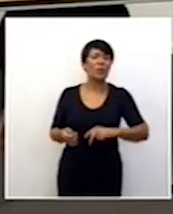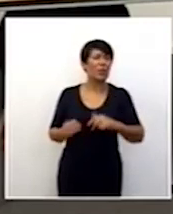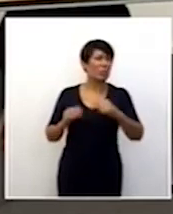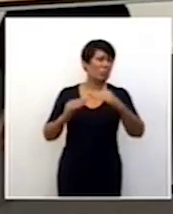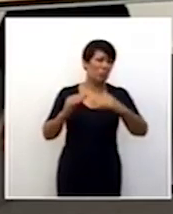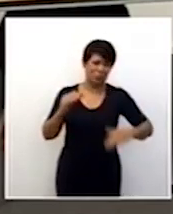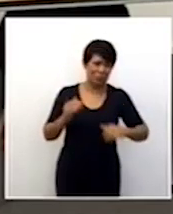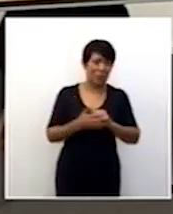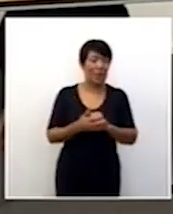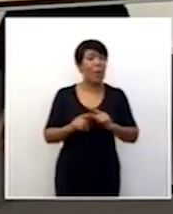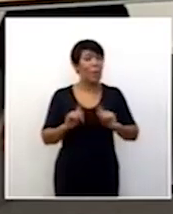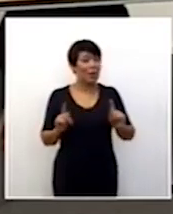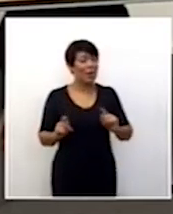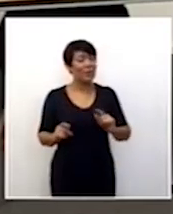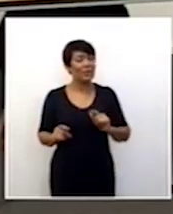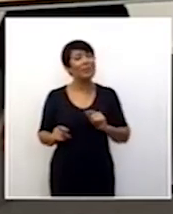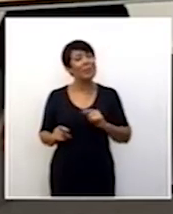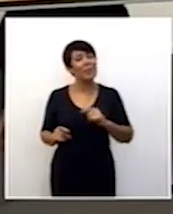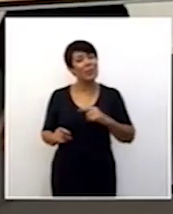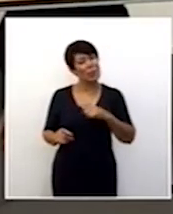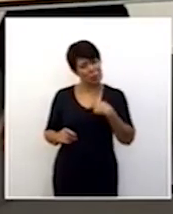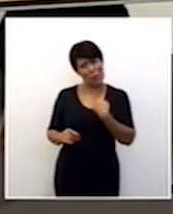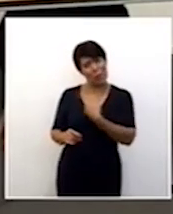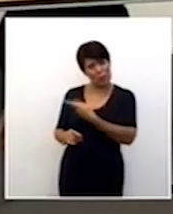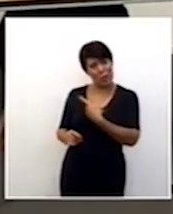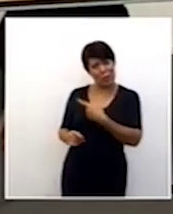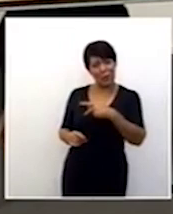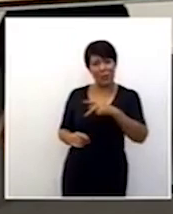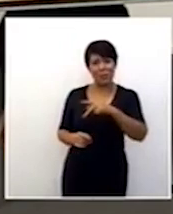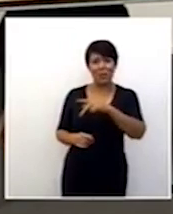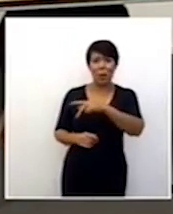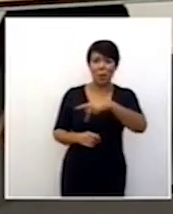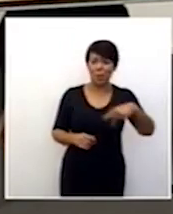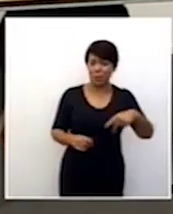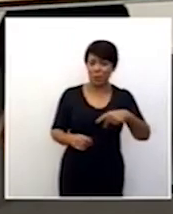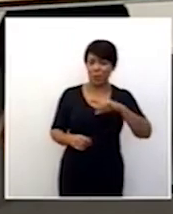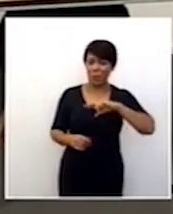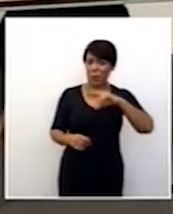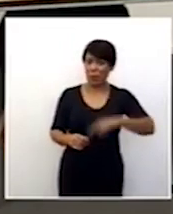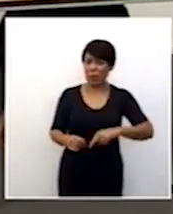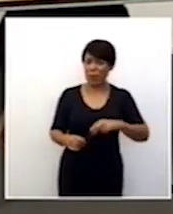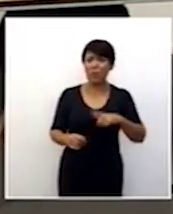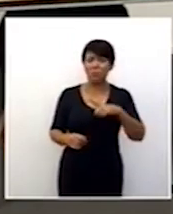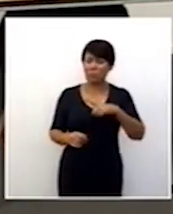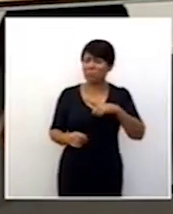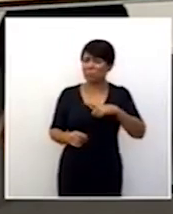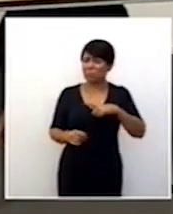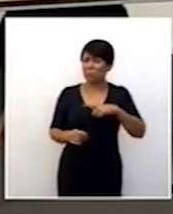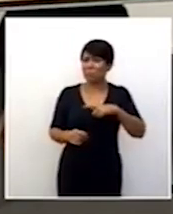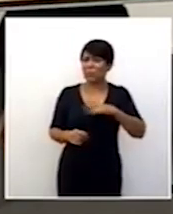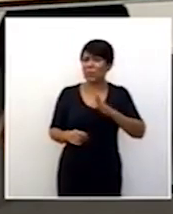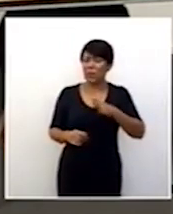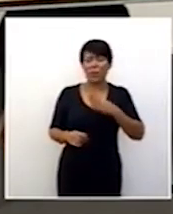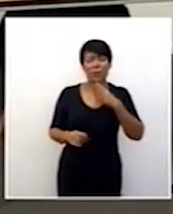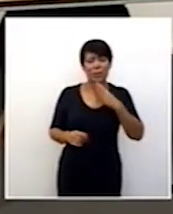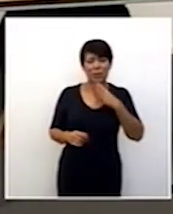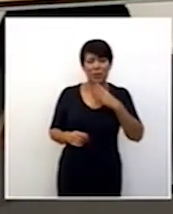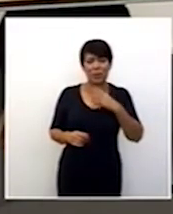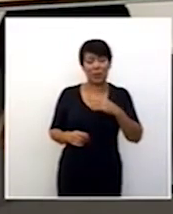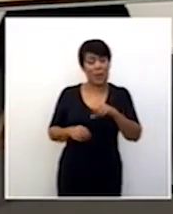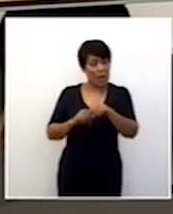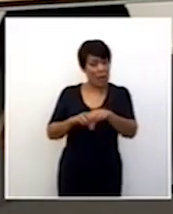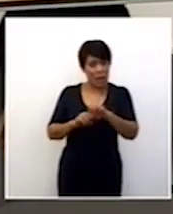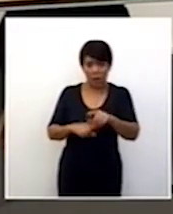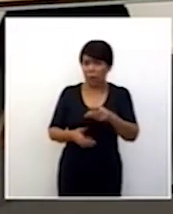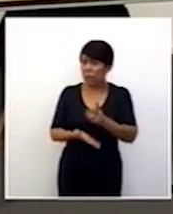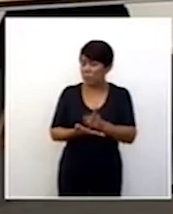Mas nós, professores de português, temos isso dentro da gente. Nas nossas aulas, a gente procura sempre utilizar a norma padrão, não